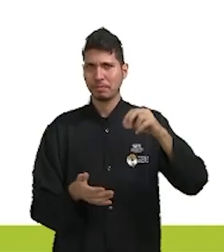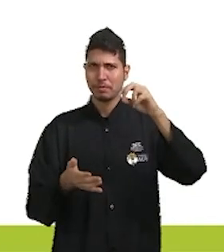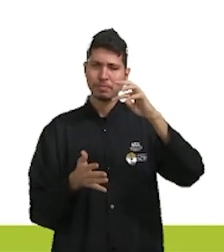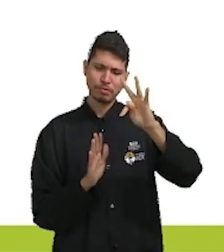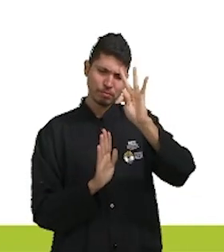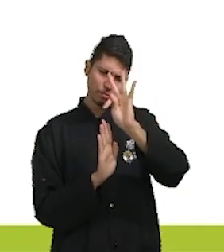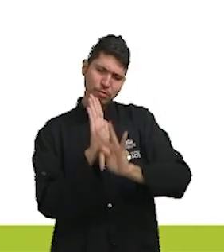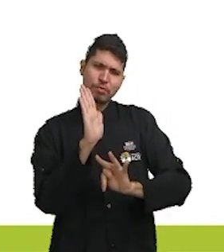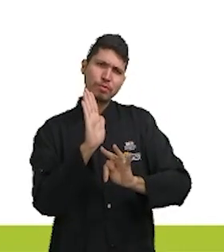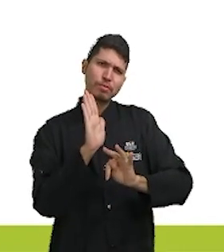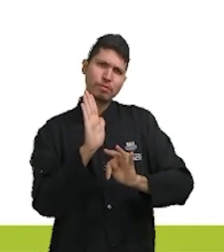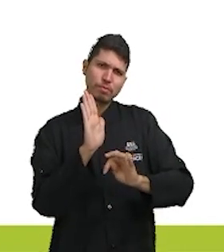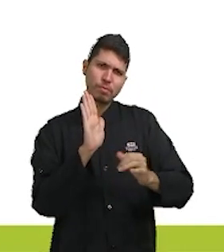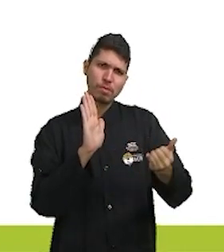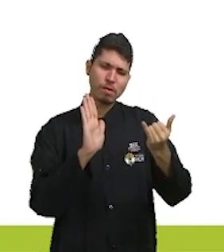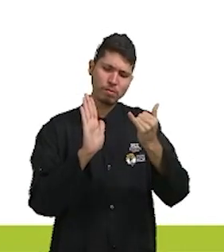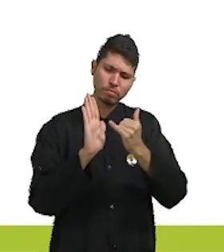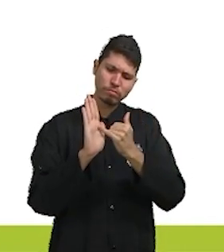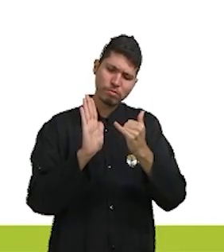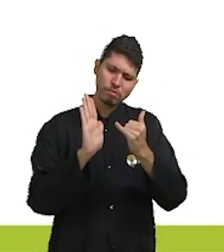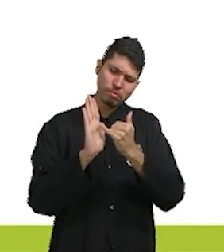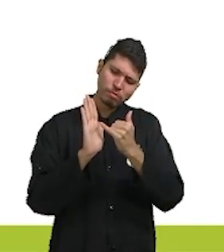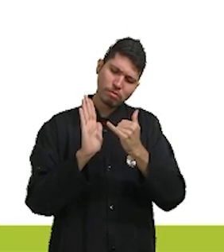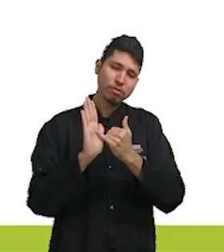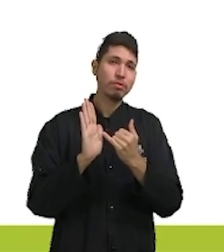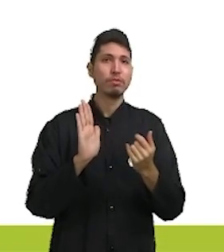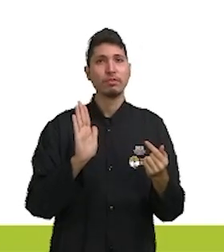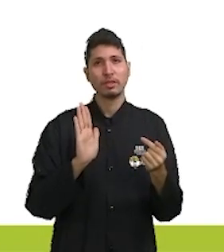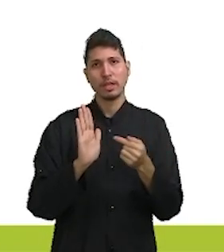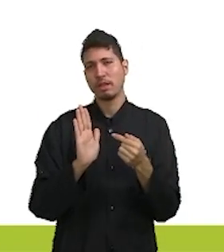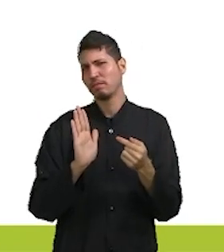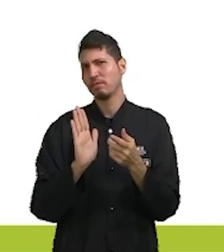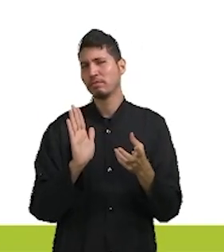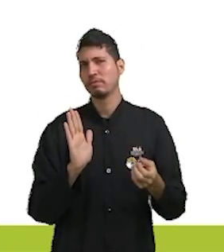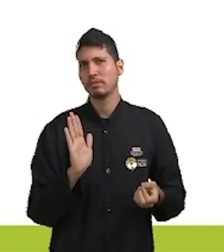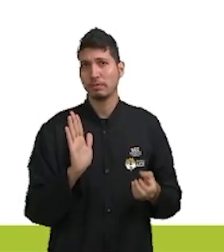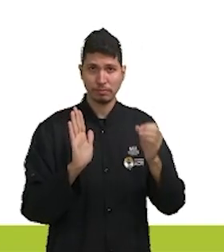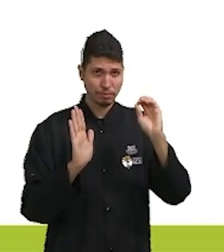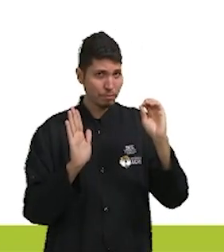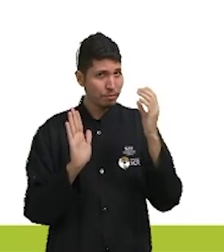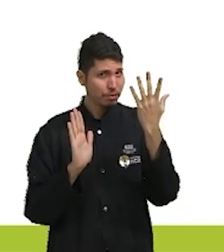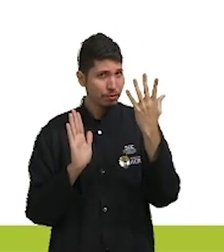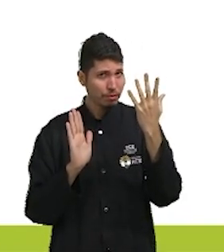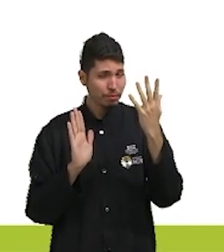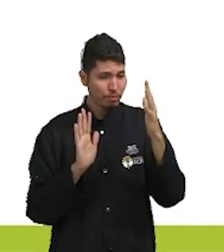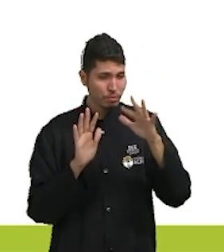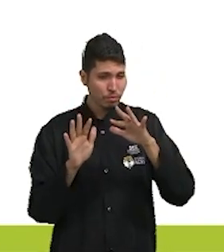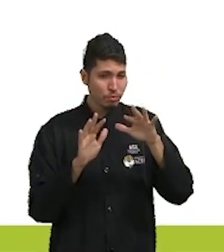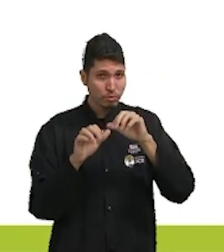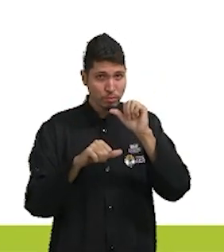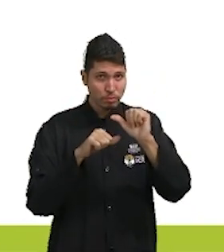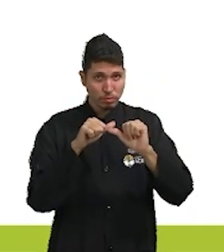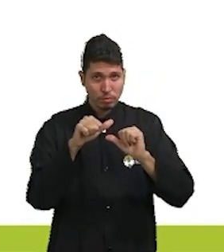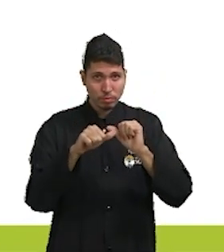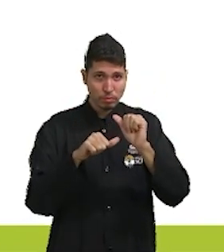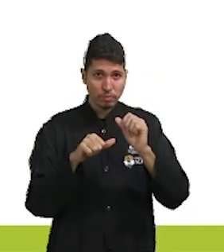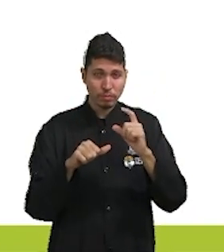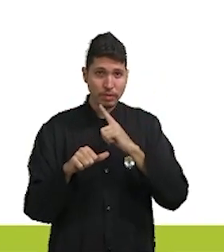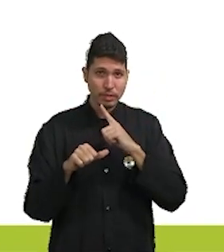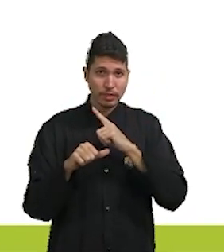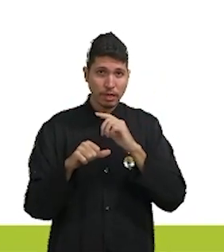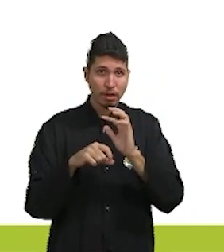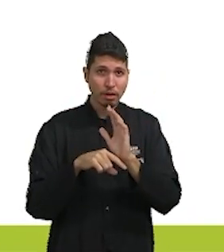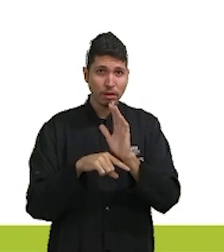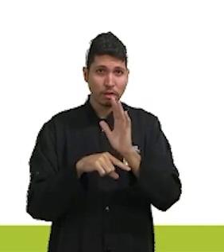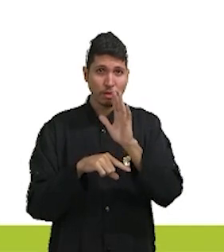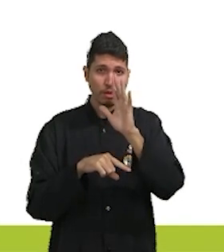está me informando é nessa parte onde diz que vai acontecer uma reação que vai liberar gás hidrogênio. O